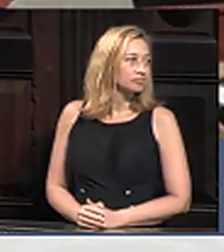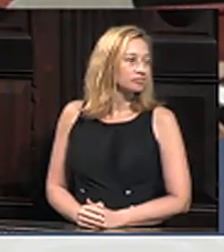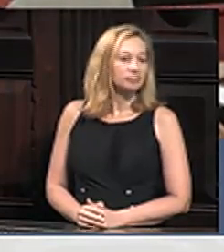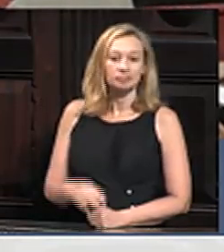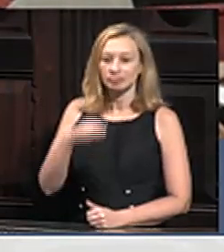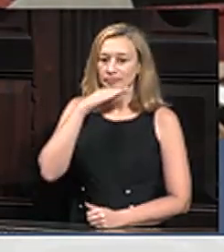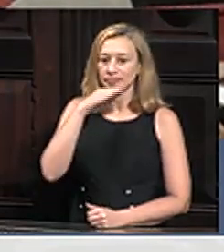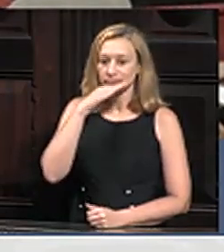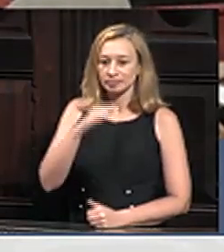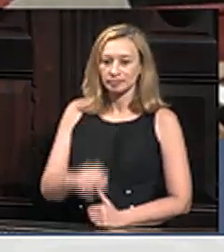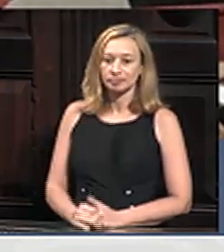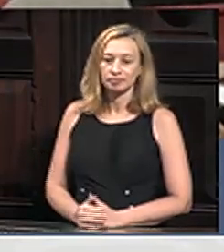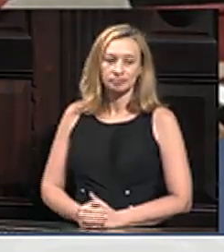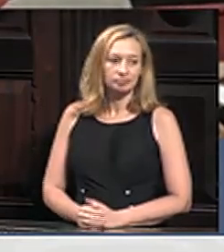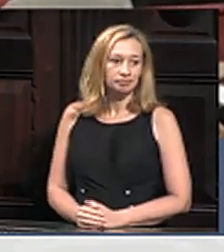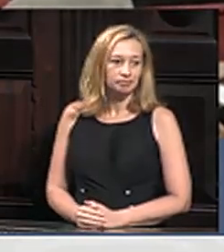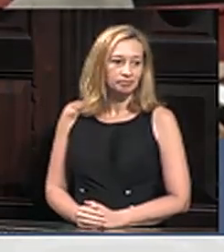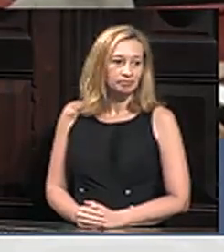Chiquinho da Mangueira, deputado.